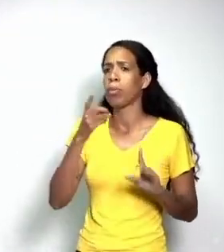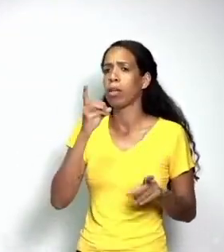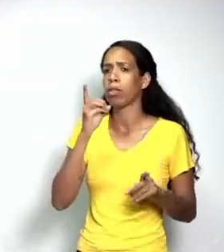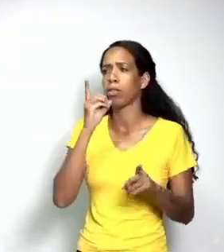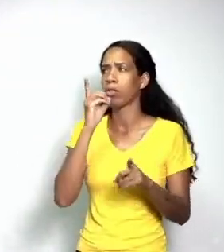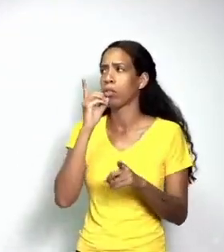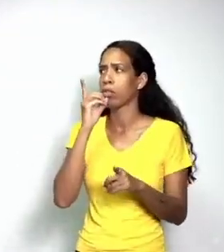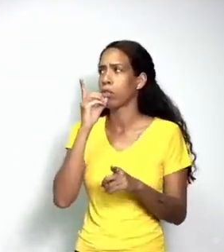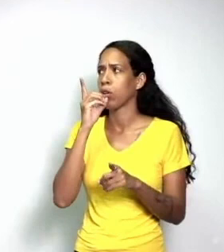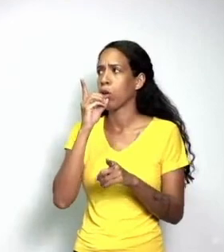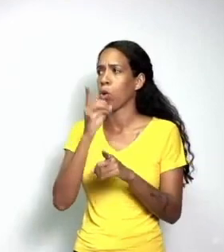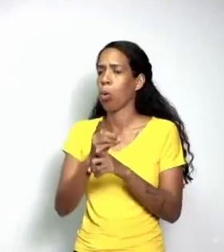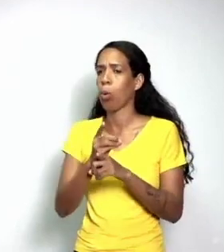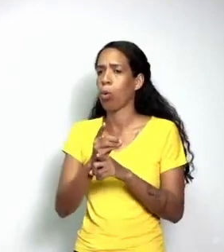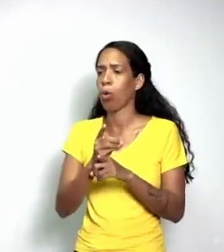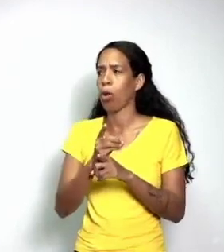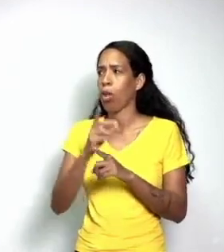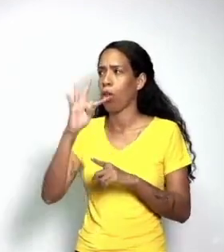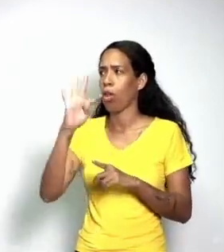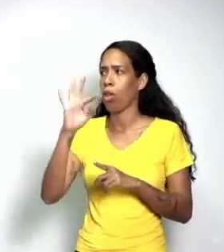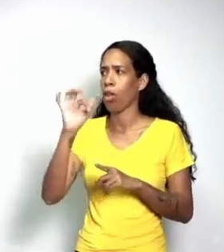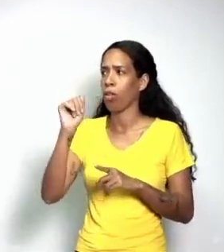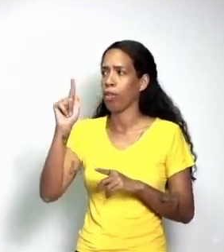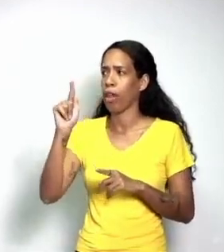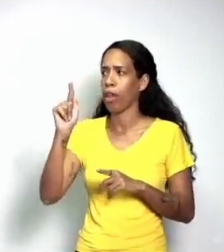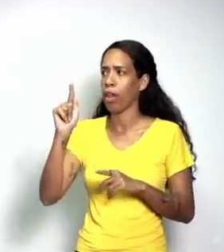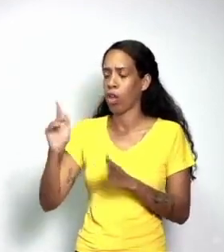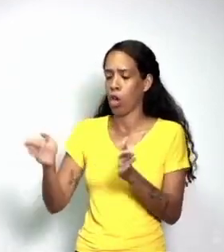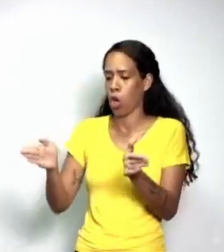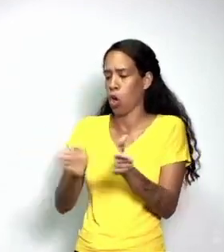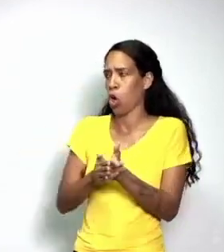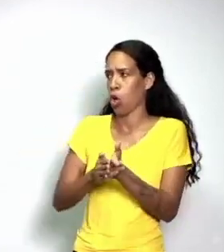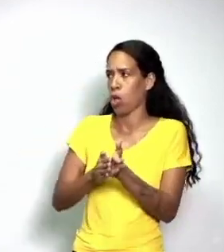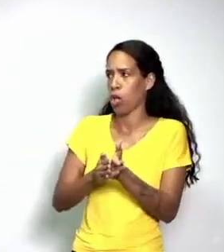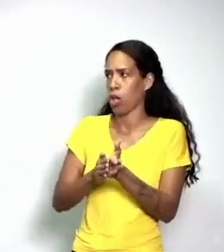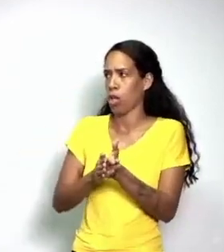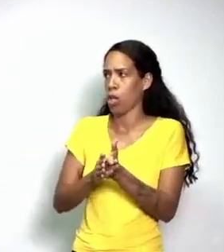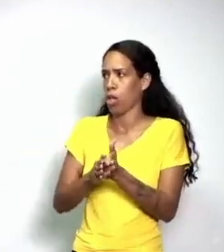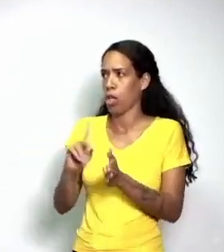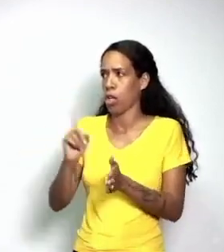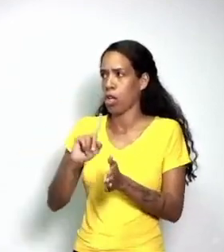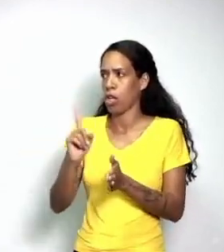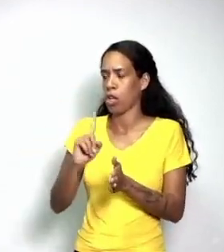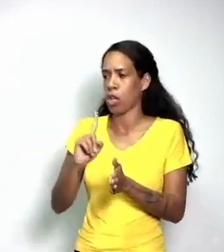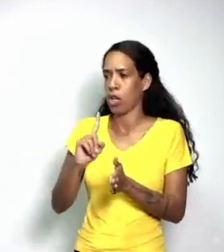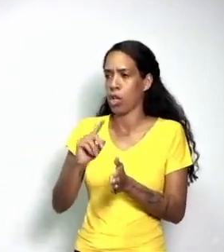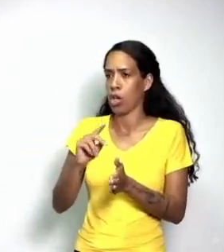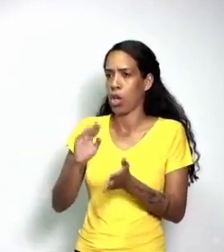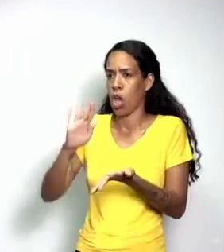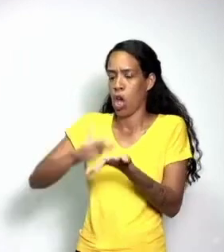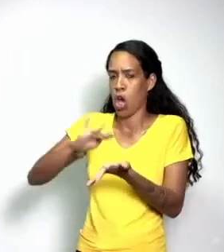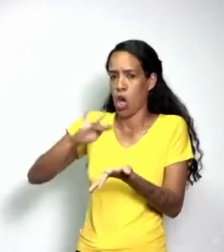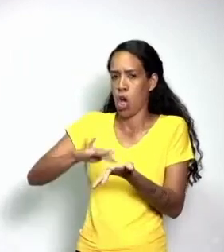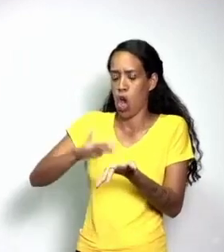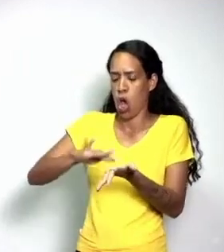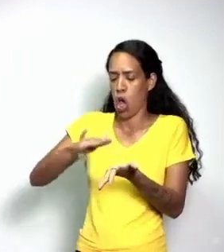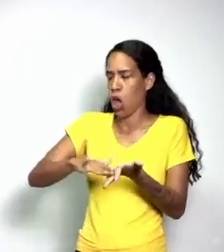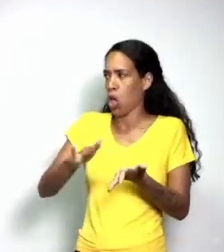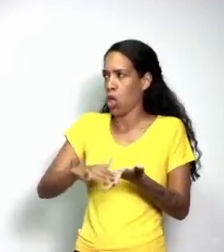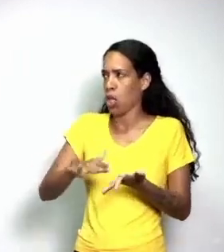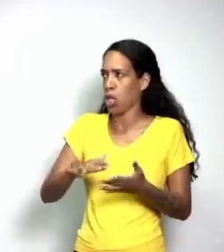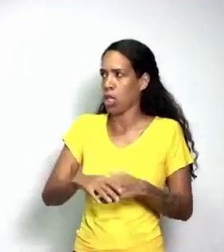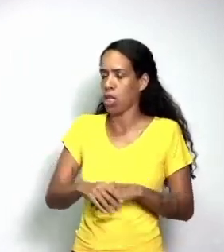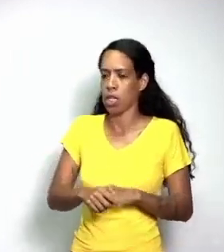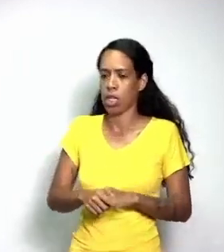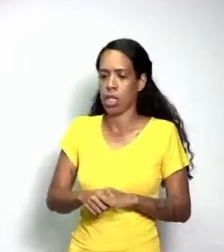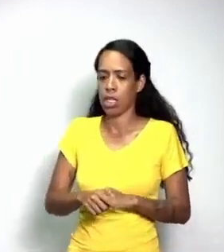com a tag seria colocar a tag no case, no porta-cartão, para não ir nenhuma cola no corpo do cartão? Foi